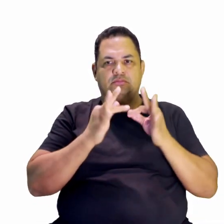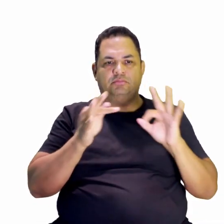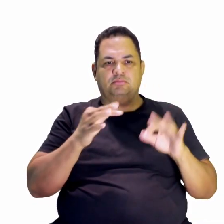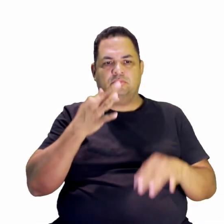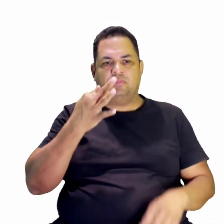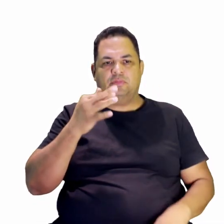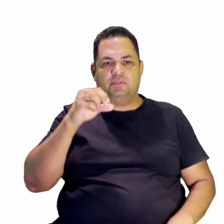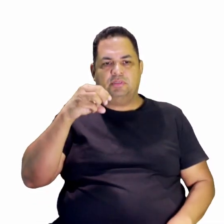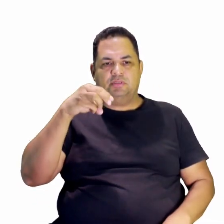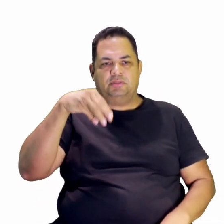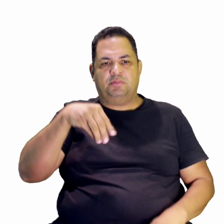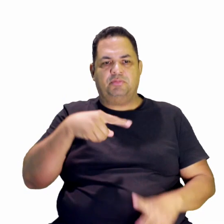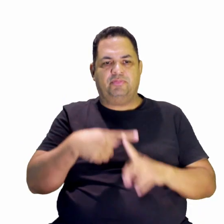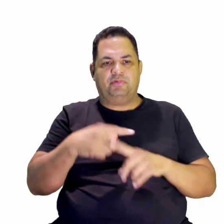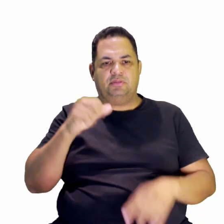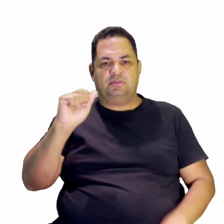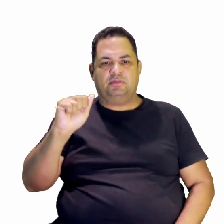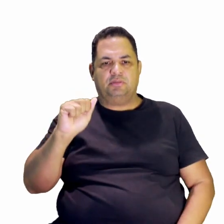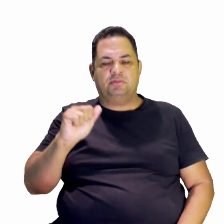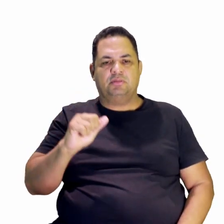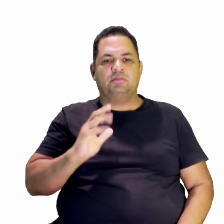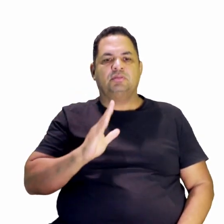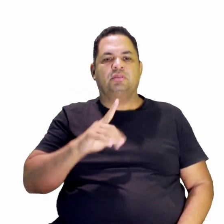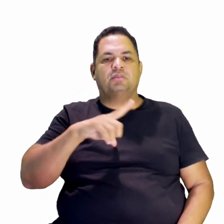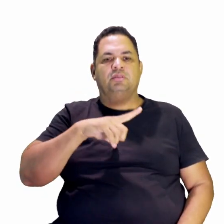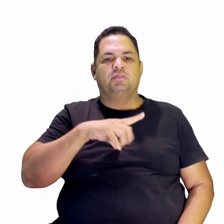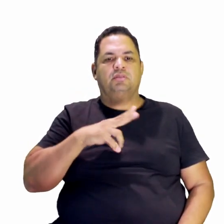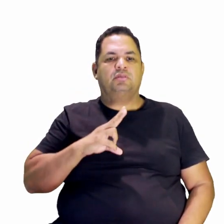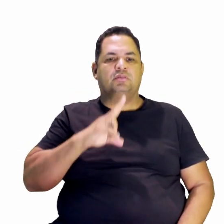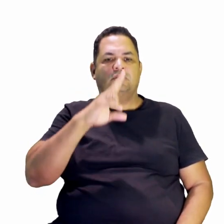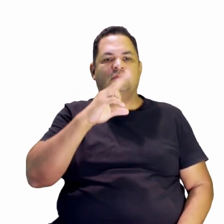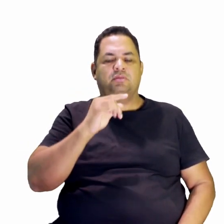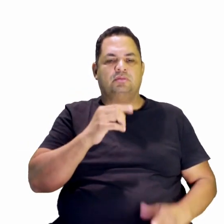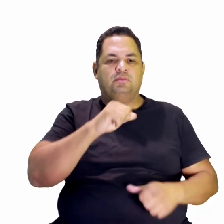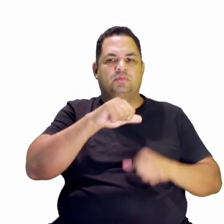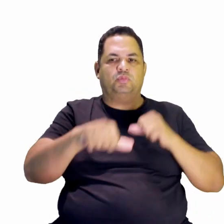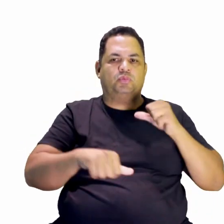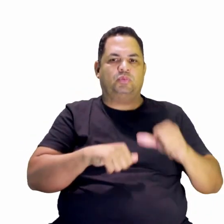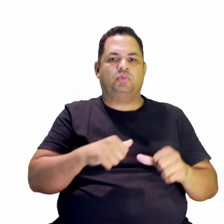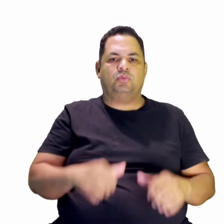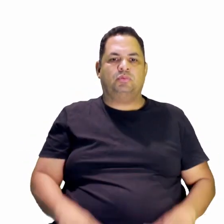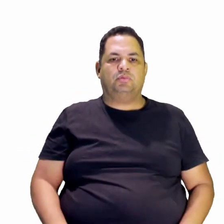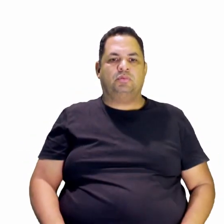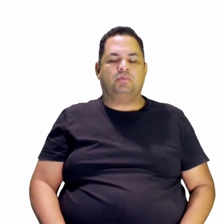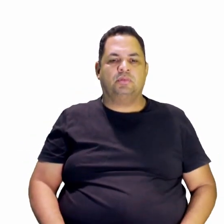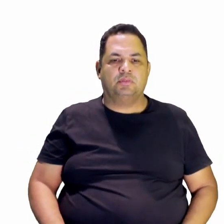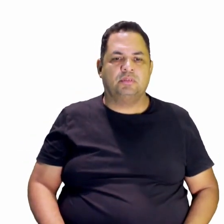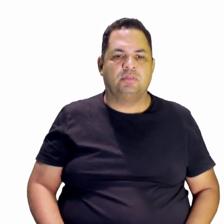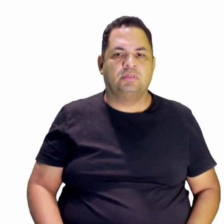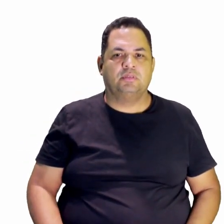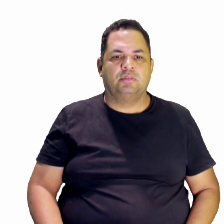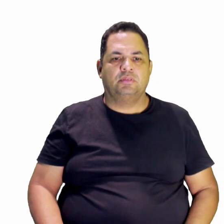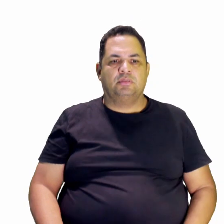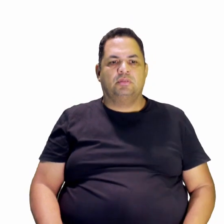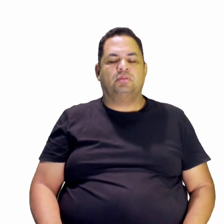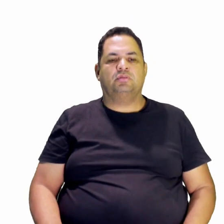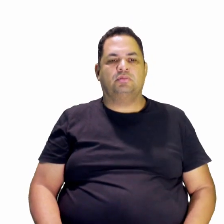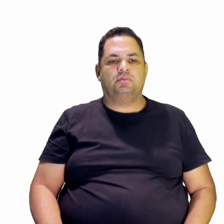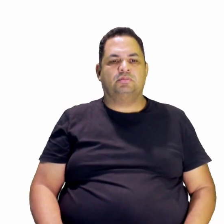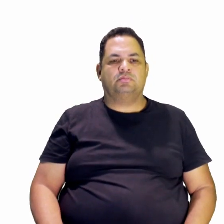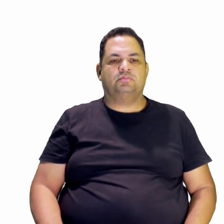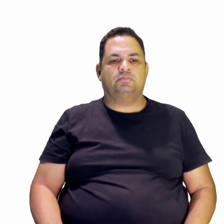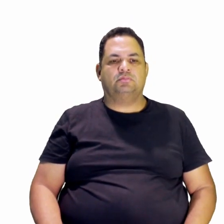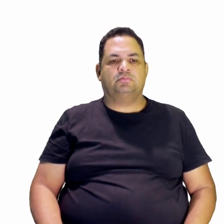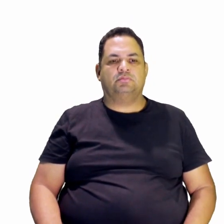Força igual massa vezes aceleração. Já te dei a força resultante. Se você mudar de lado, o m está multiplicando, passa